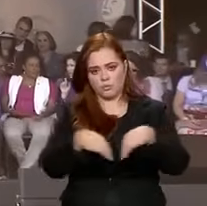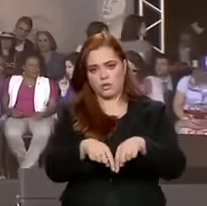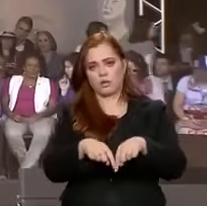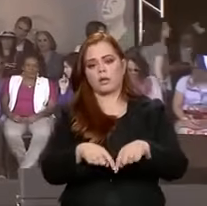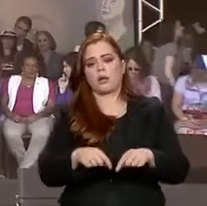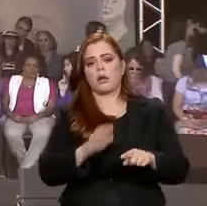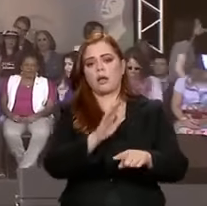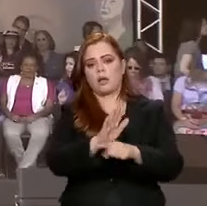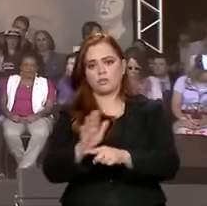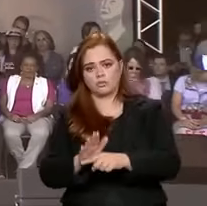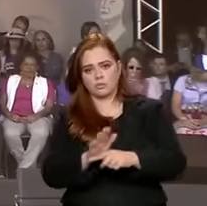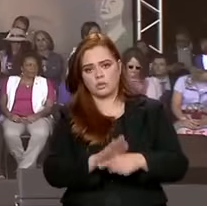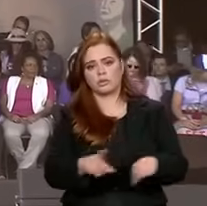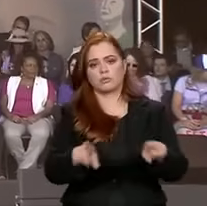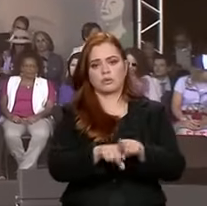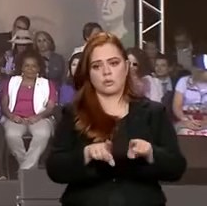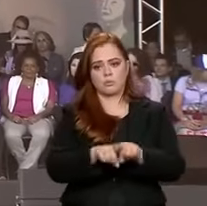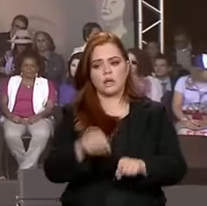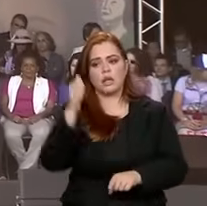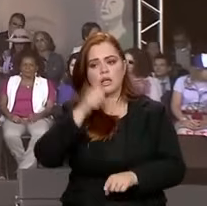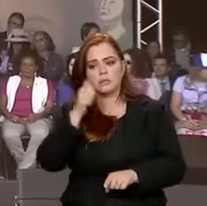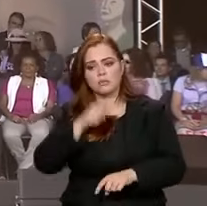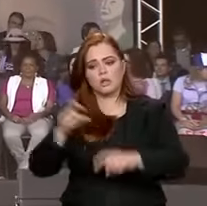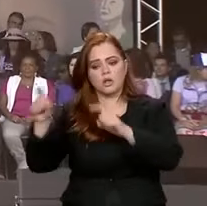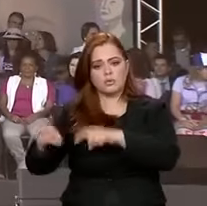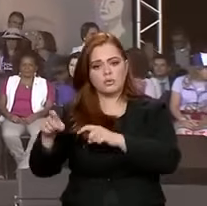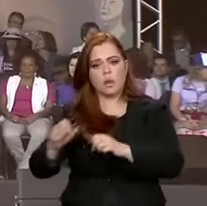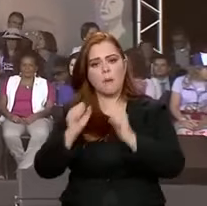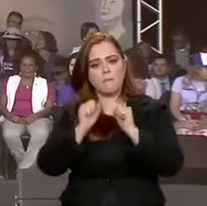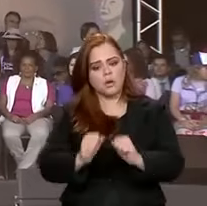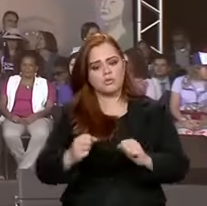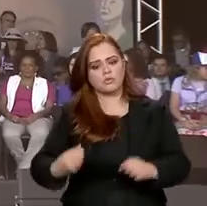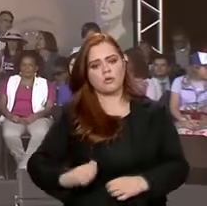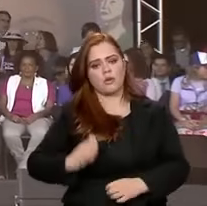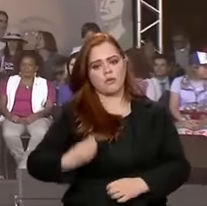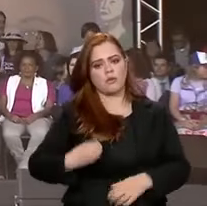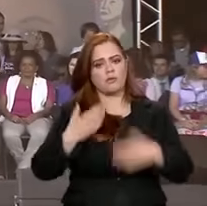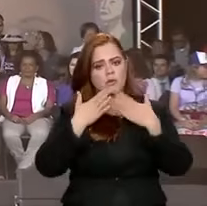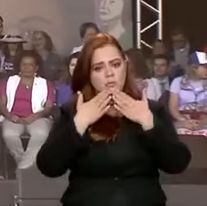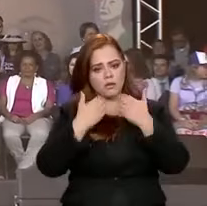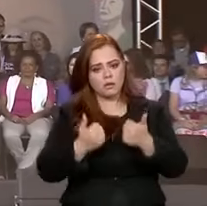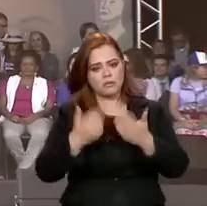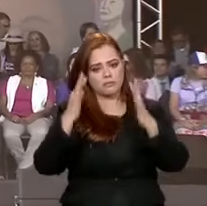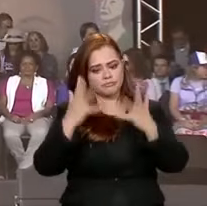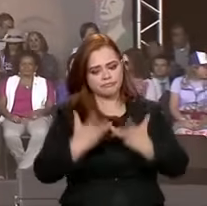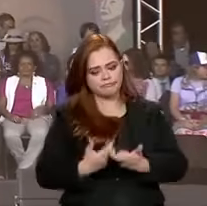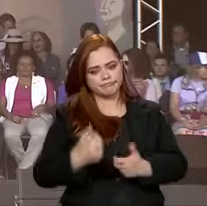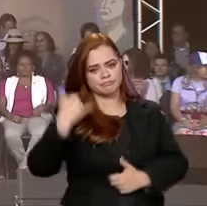contribuindo para que as mulheres do campo possam viver com dignidade